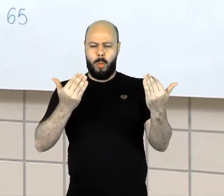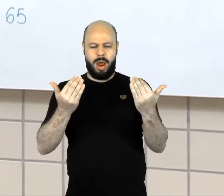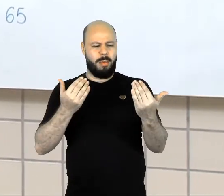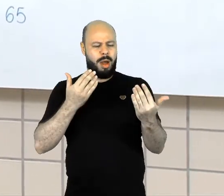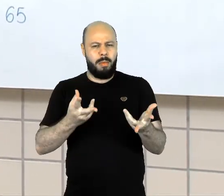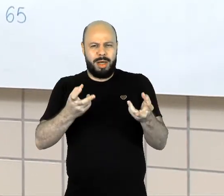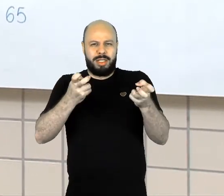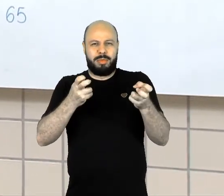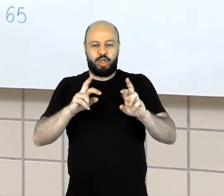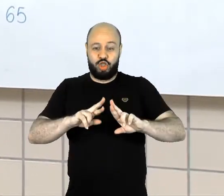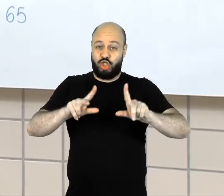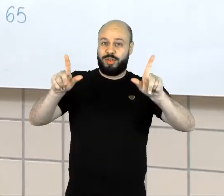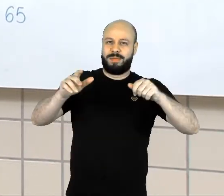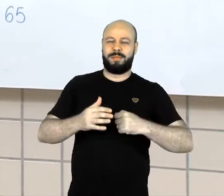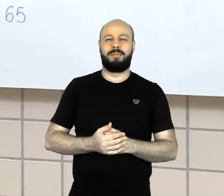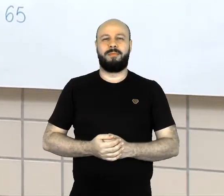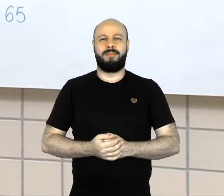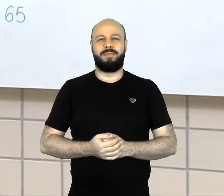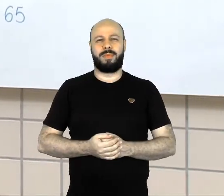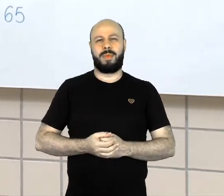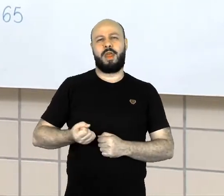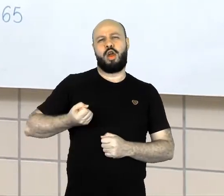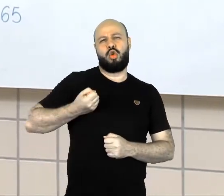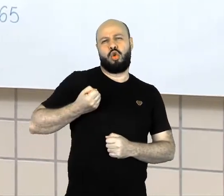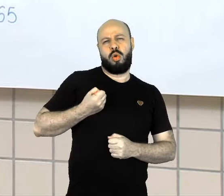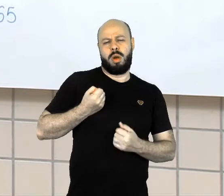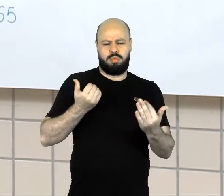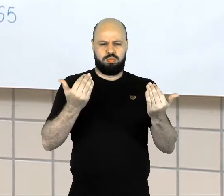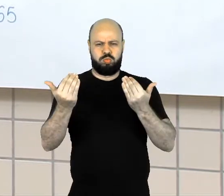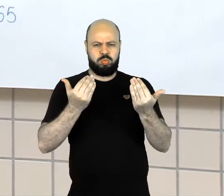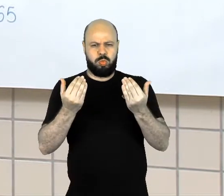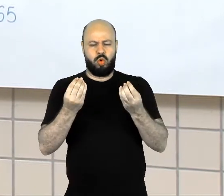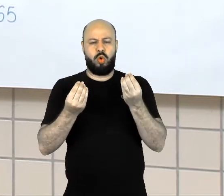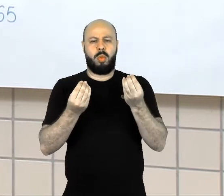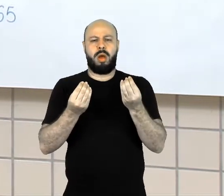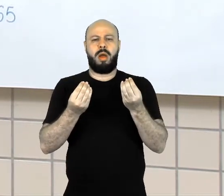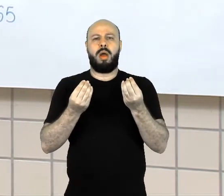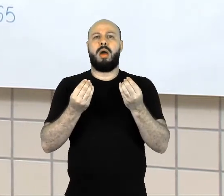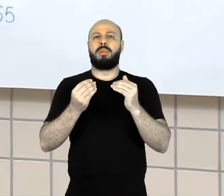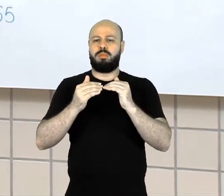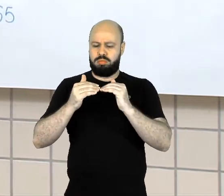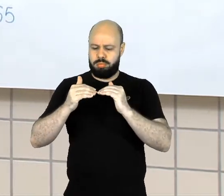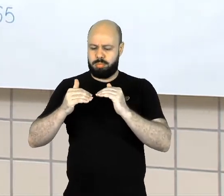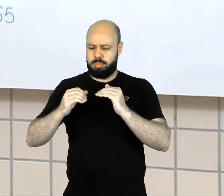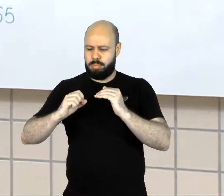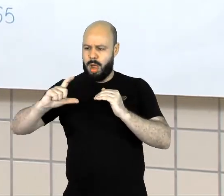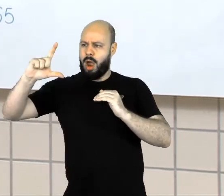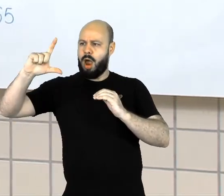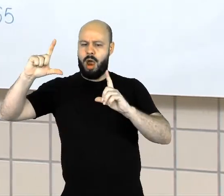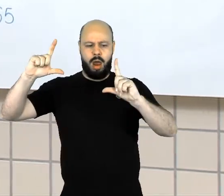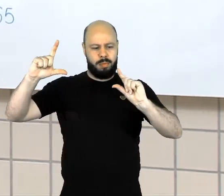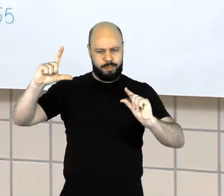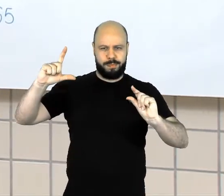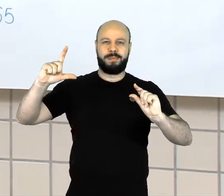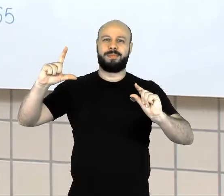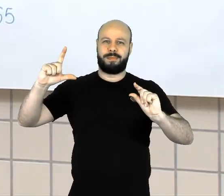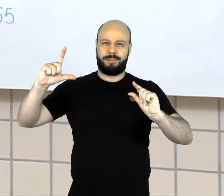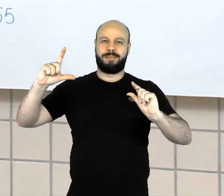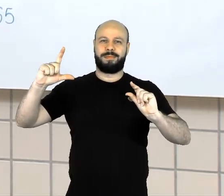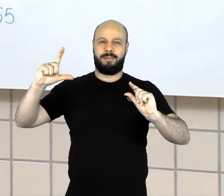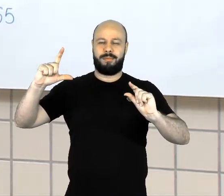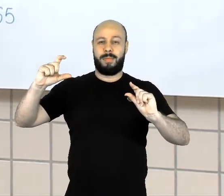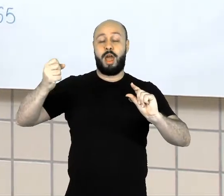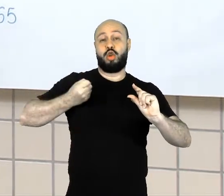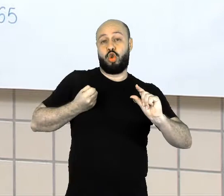diferença, não é? No caso de números, comparar, a gente sempre vai ver quem é maior e quem é menor. Nos